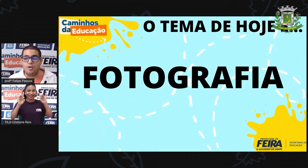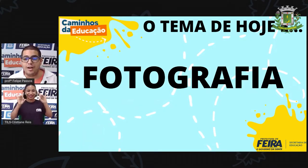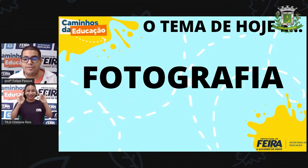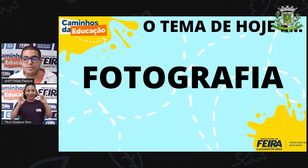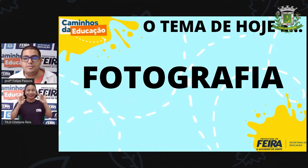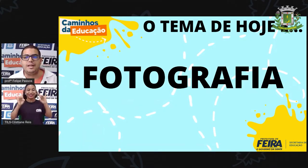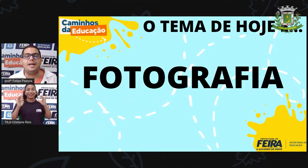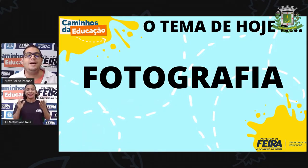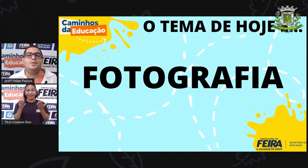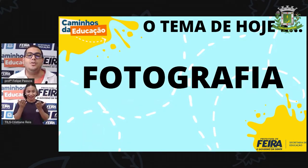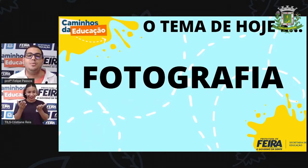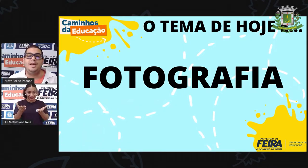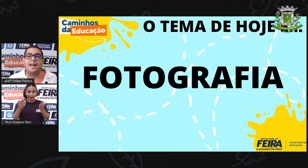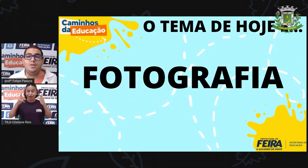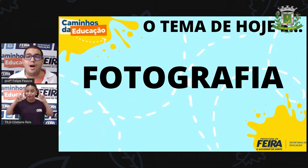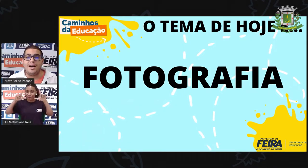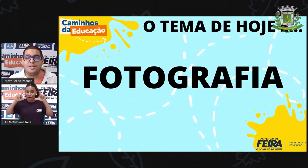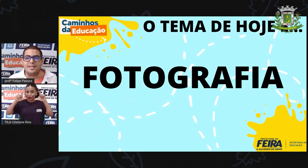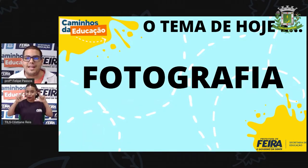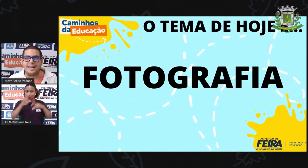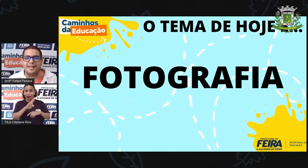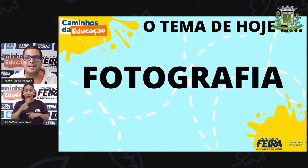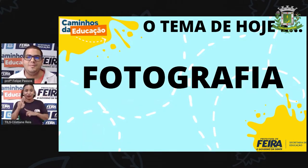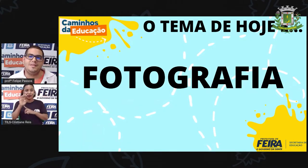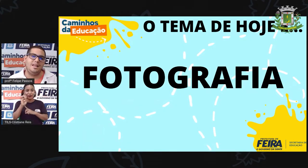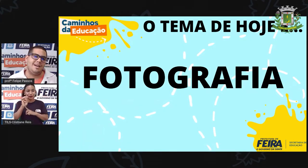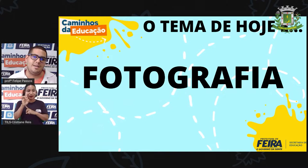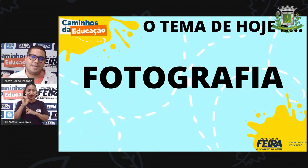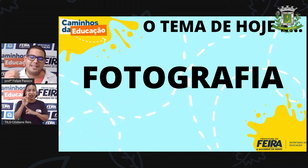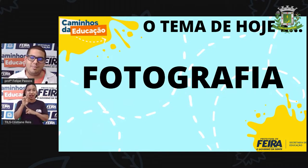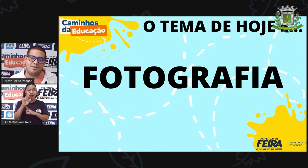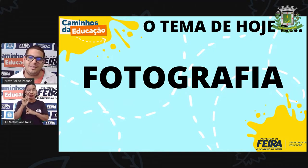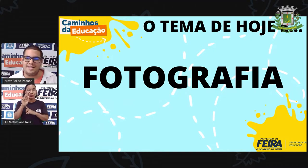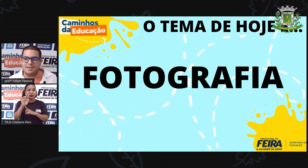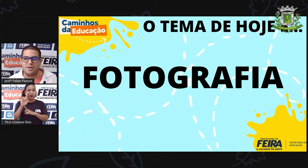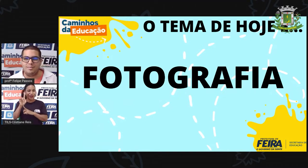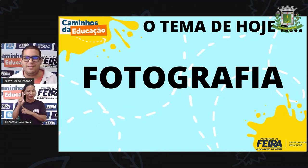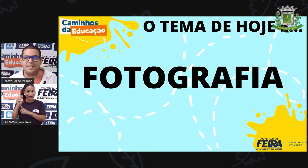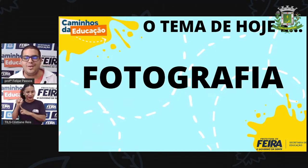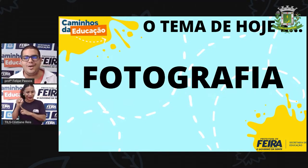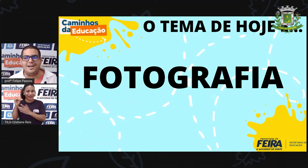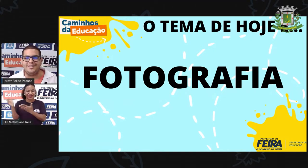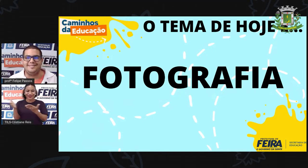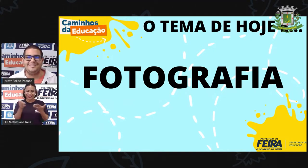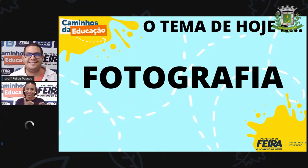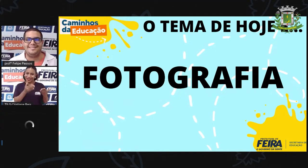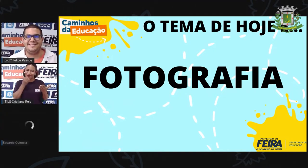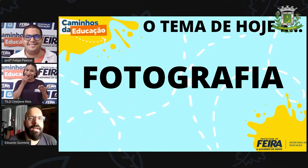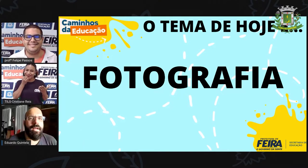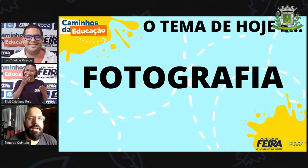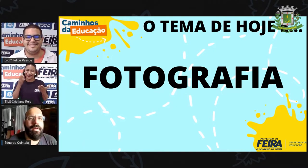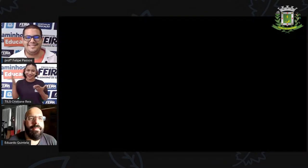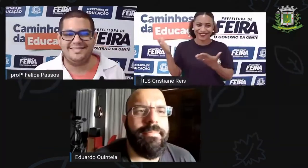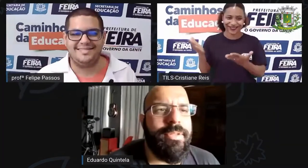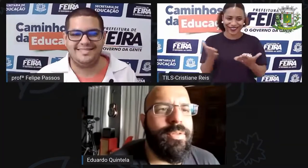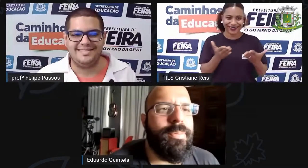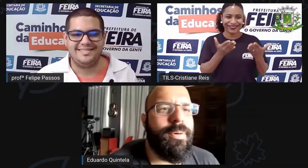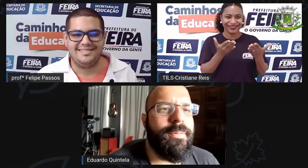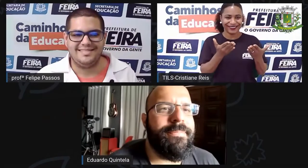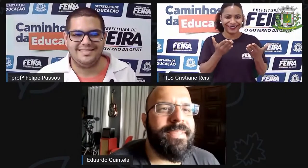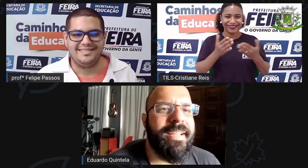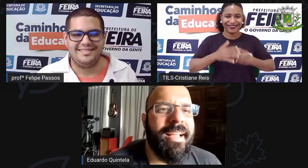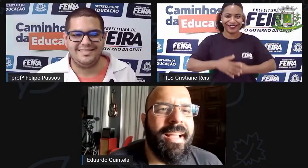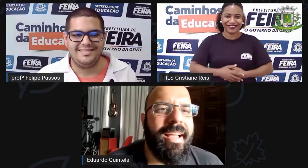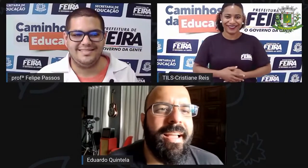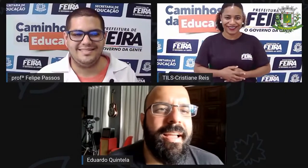ele é fotógrafo, né? O nome dele é Eduardo Quintela e ele vai se apresentar para vocês agora. Bem-vindo, Eduardo. Olá, tudo